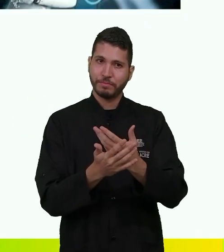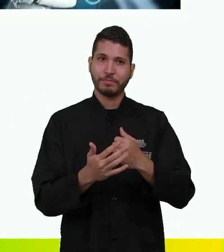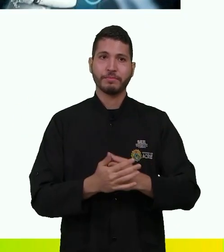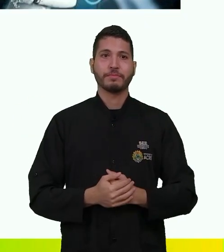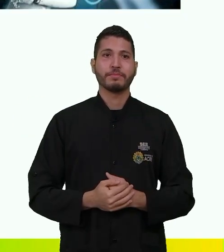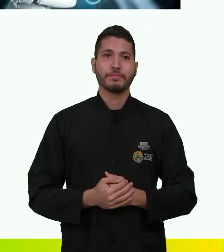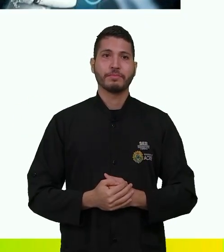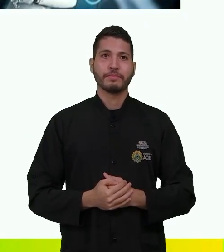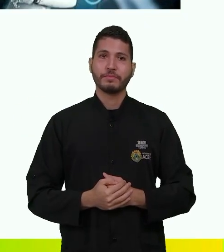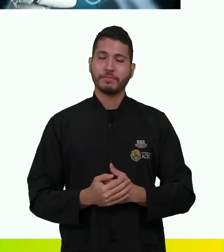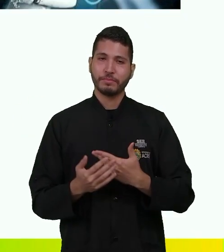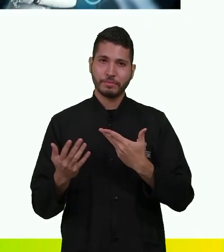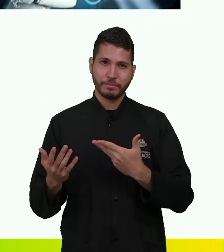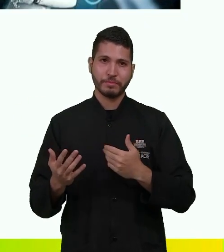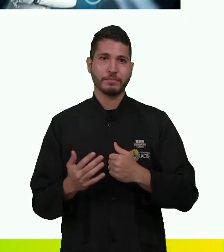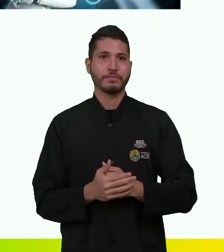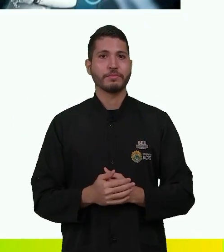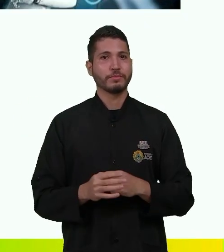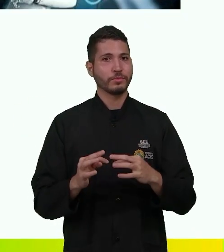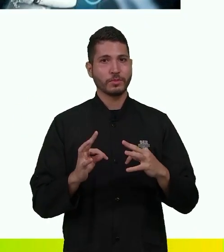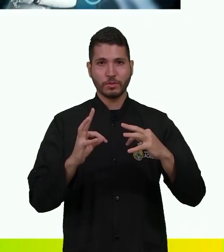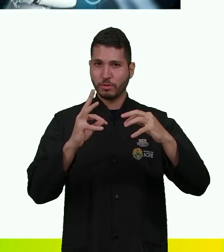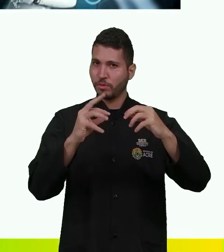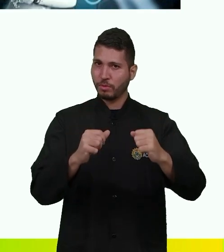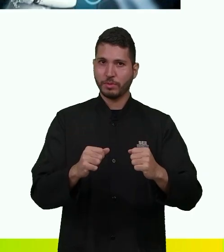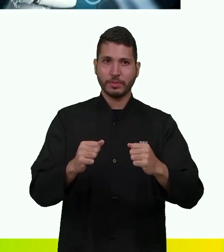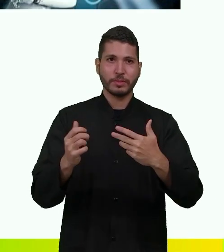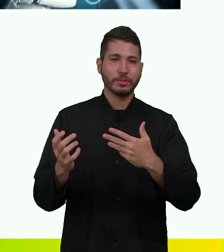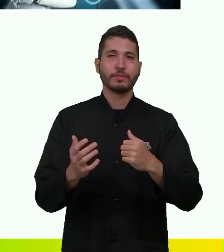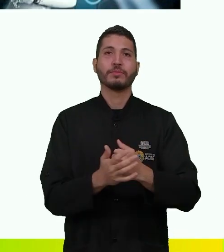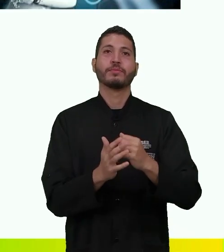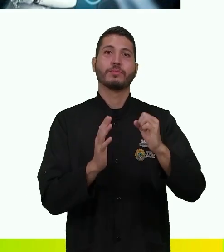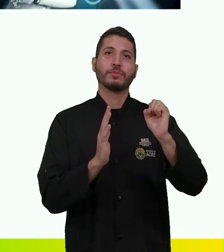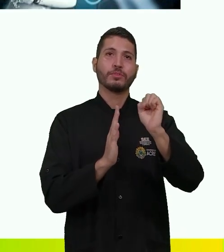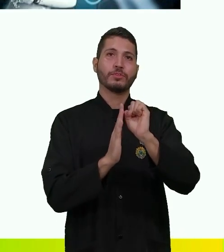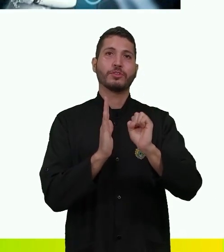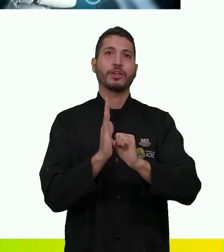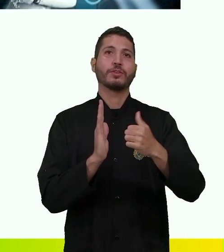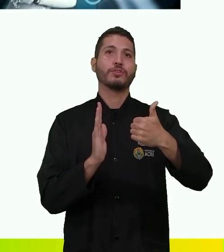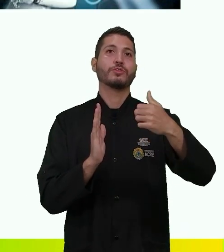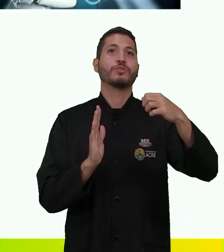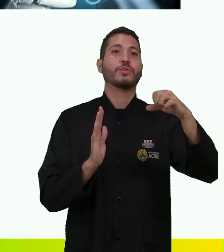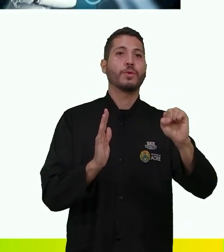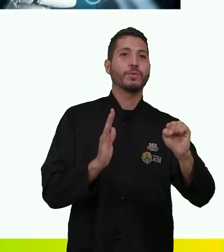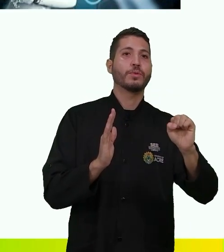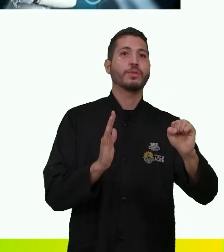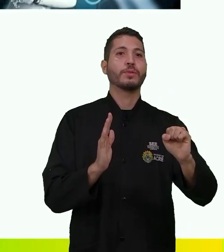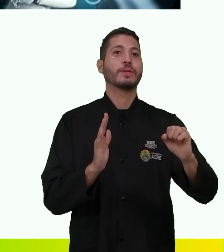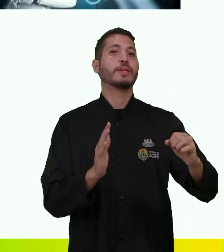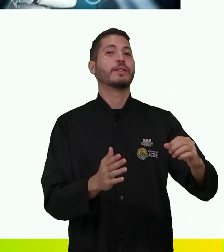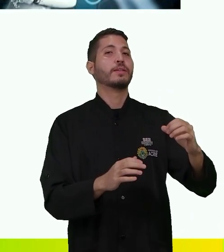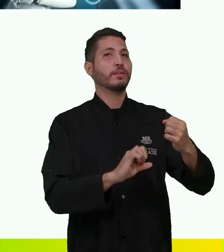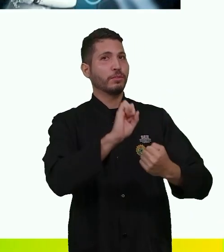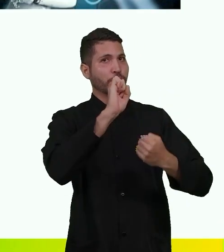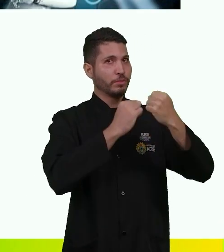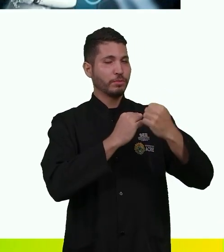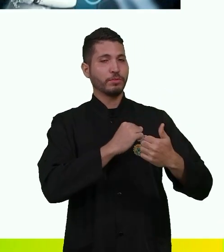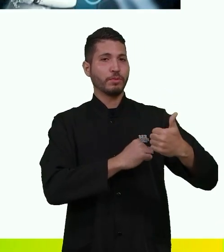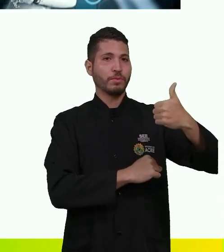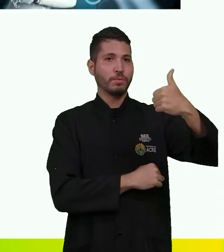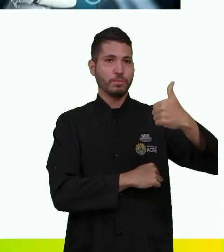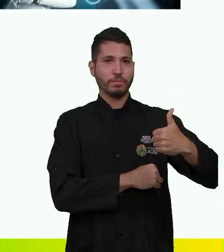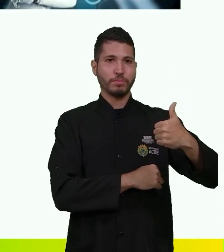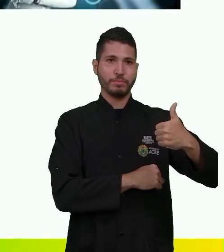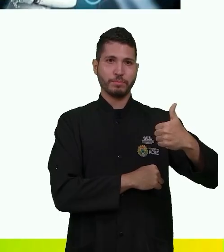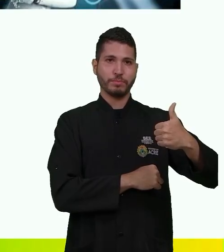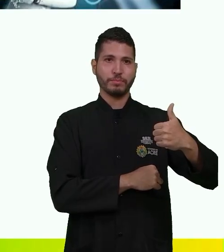hoje, mas estão aqui todas elas, a partir do século XVIII. A indústria 1.0 é a primeira Revolução